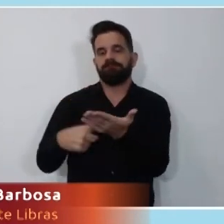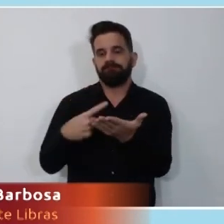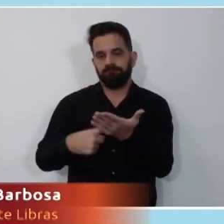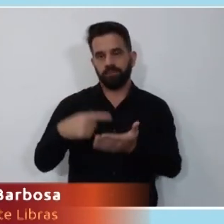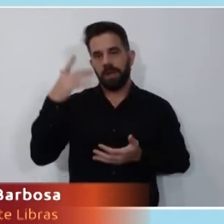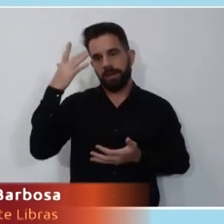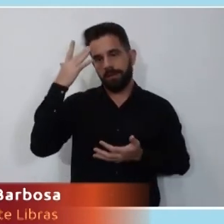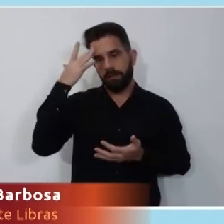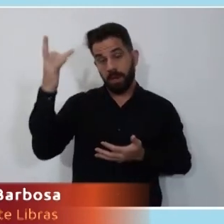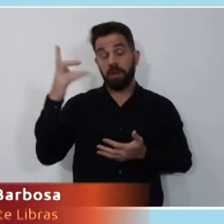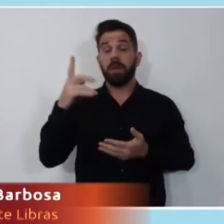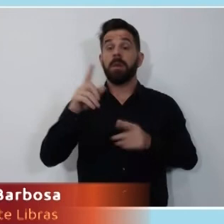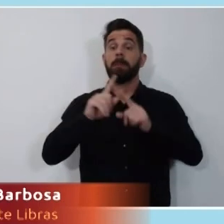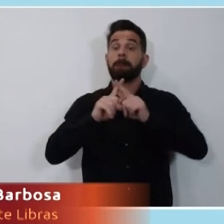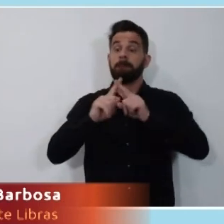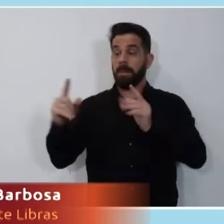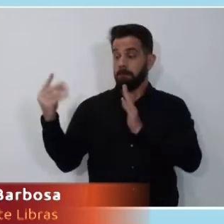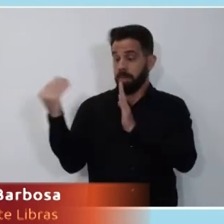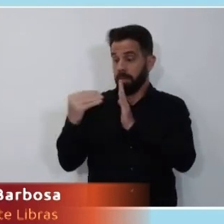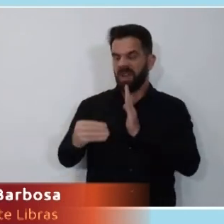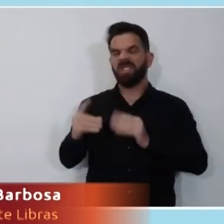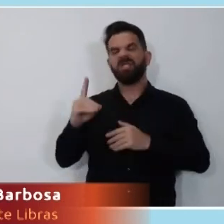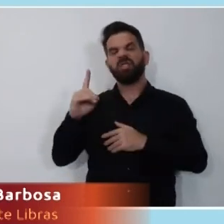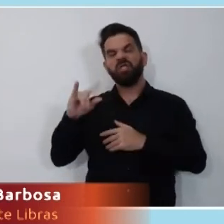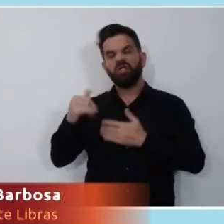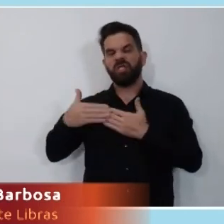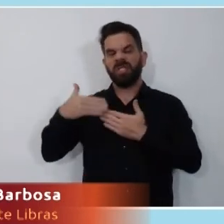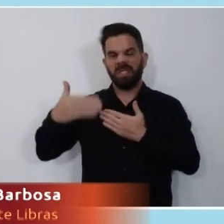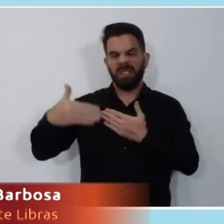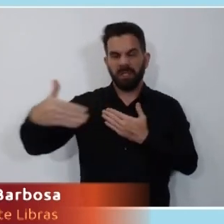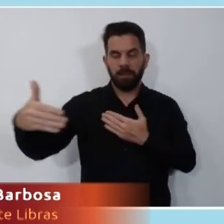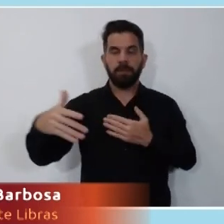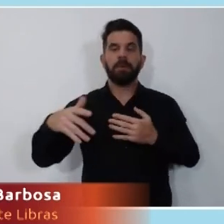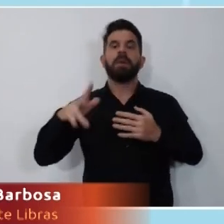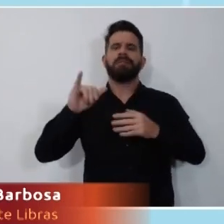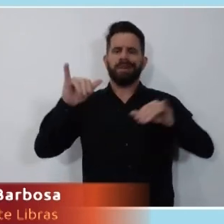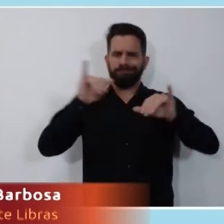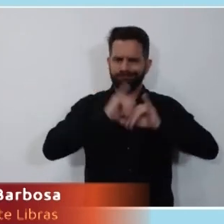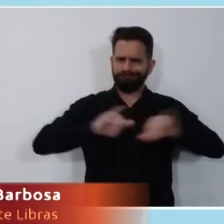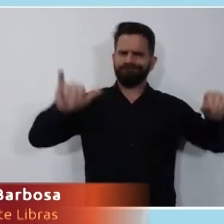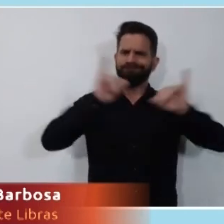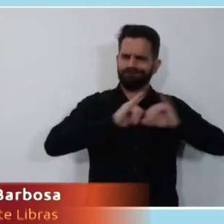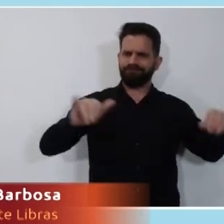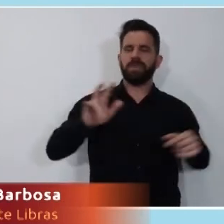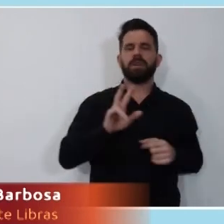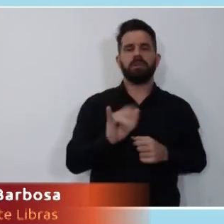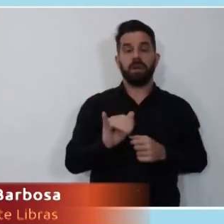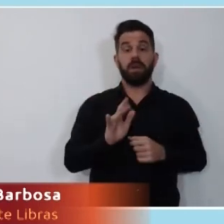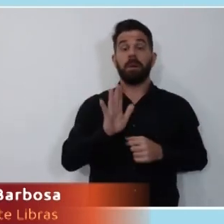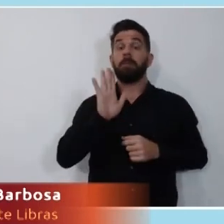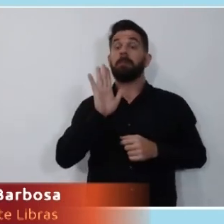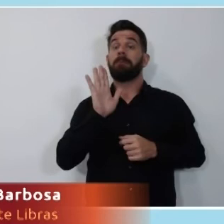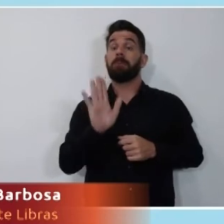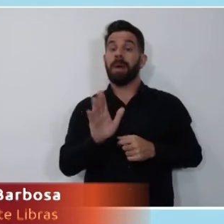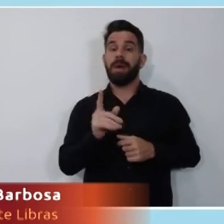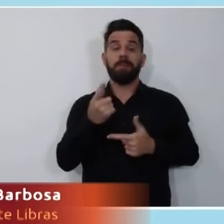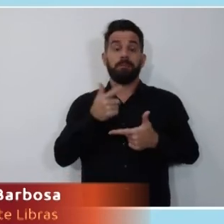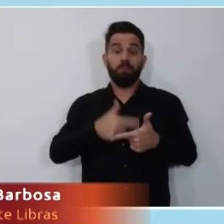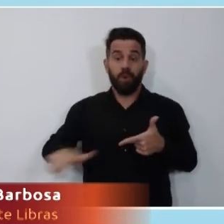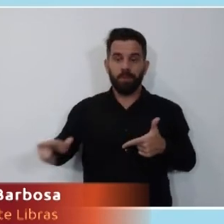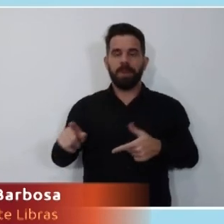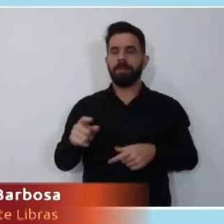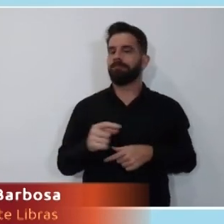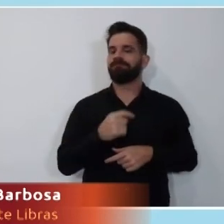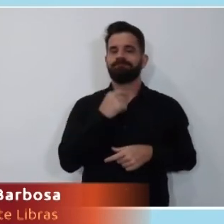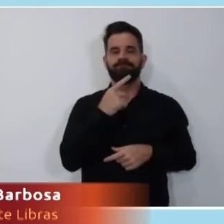ampla divulgação. O desafio que nós estamos enfrentando, Camila, é justamente porque não dá para fazer reunião, né? Não